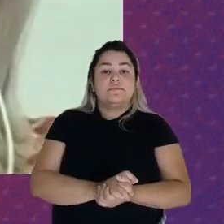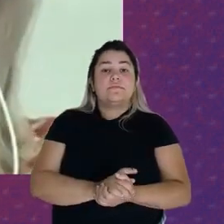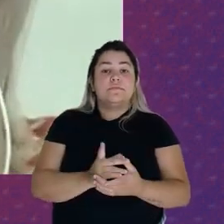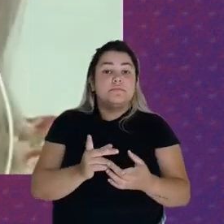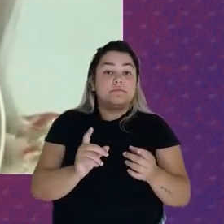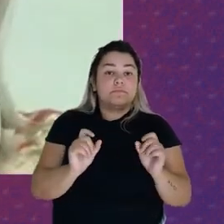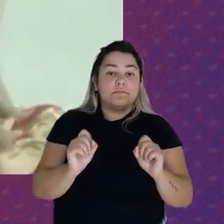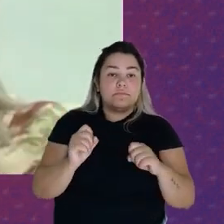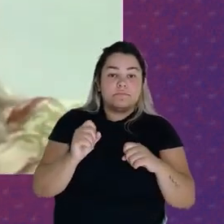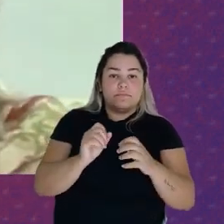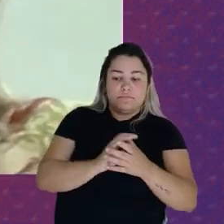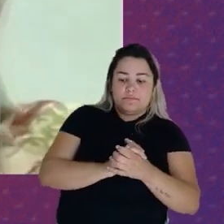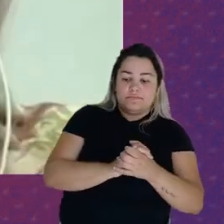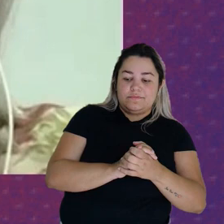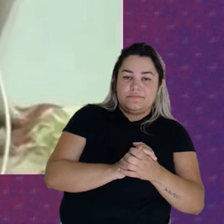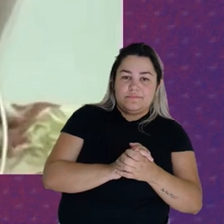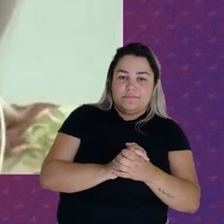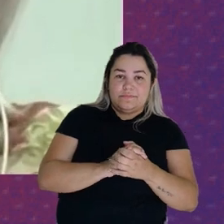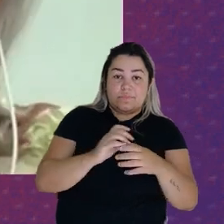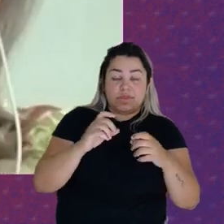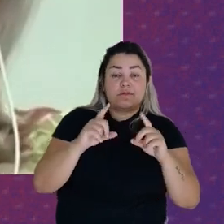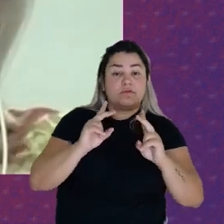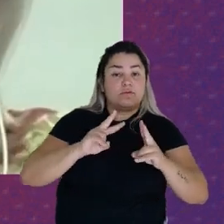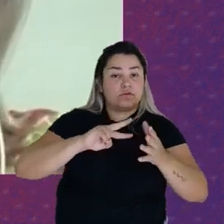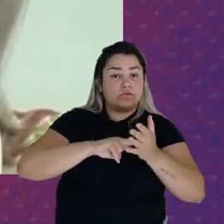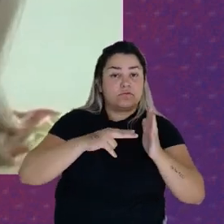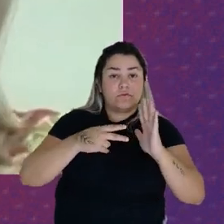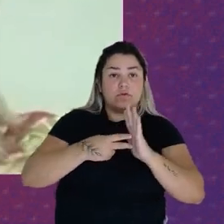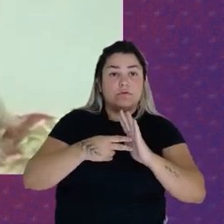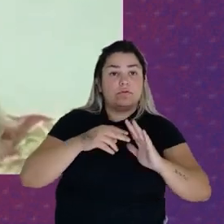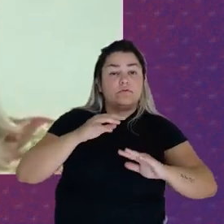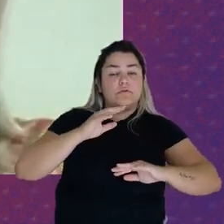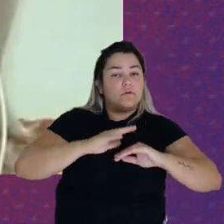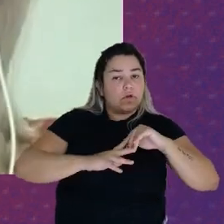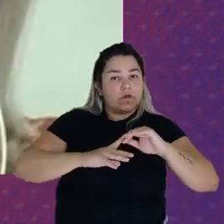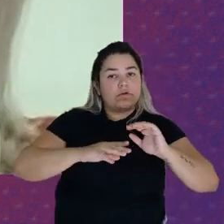violência física, que significa qualquer conduta ou